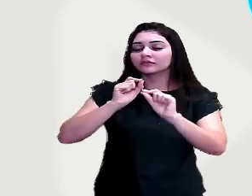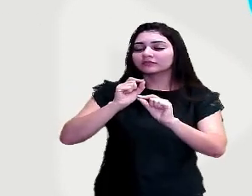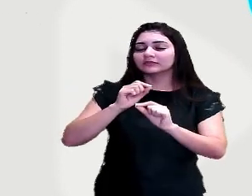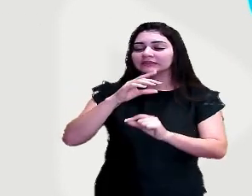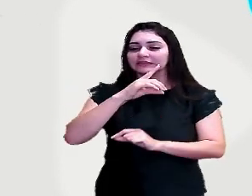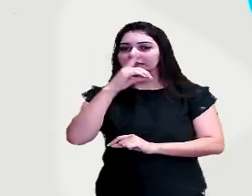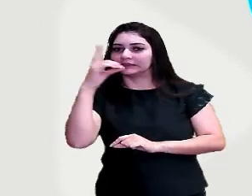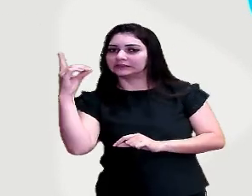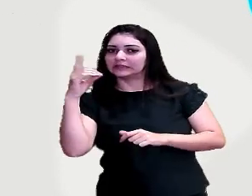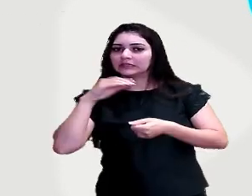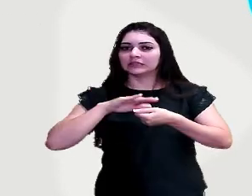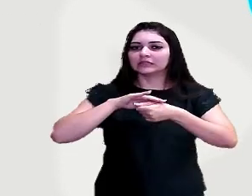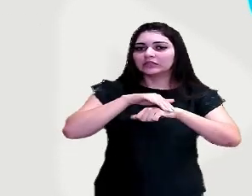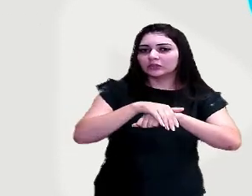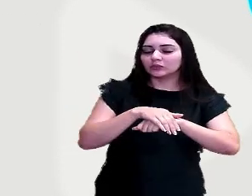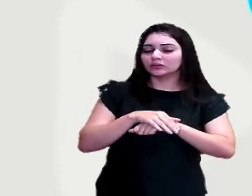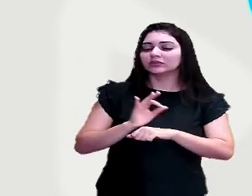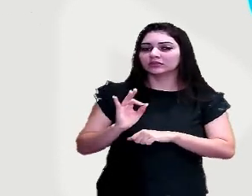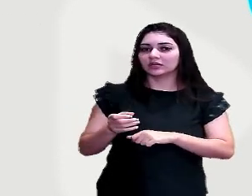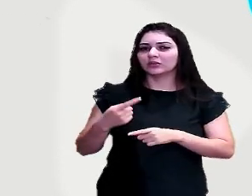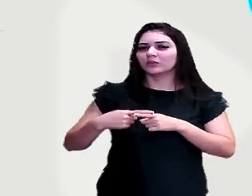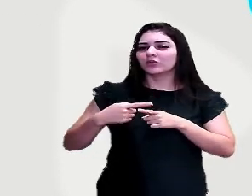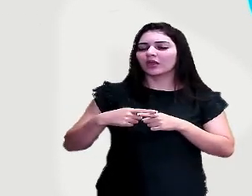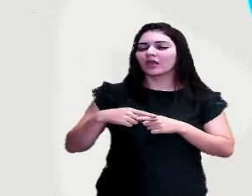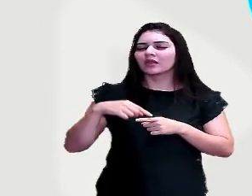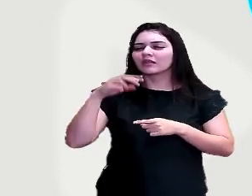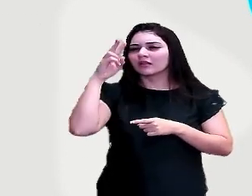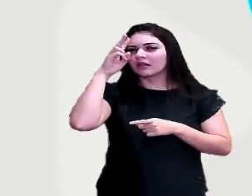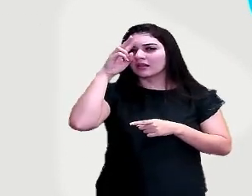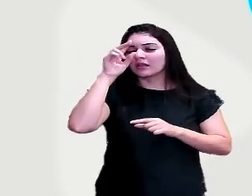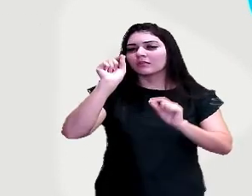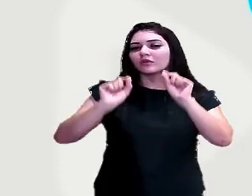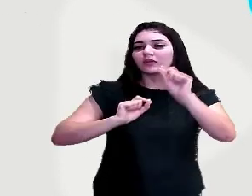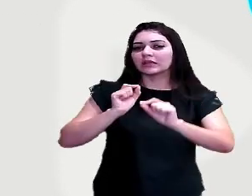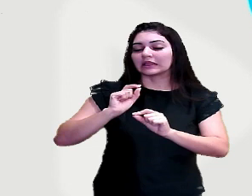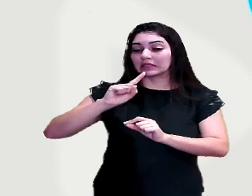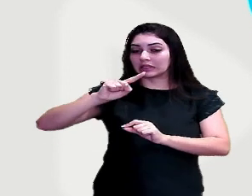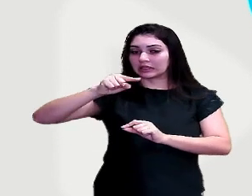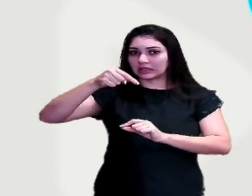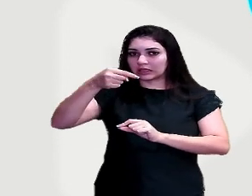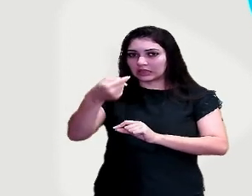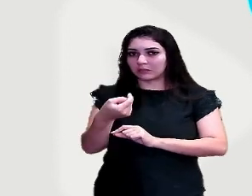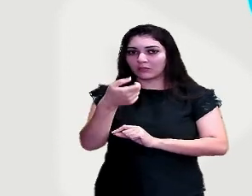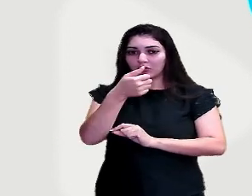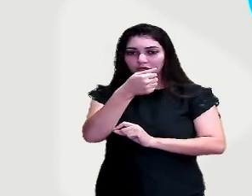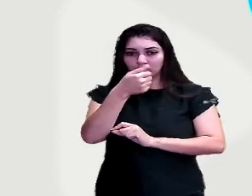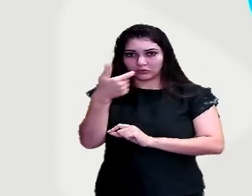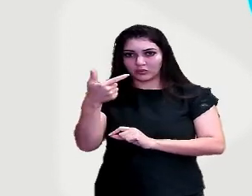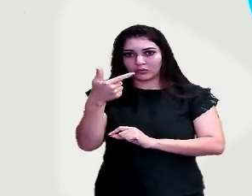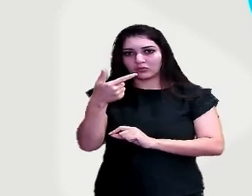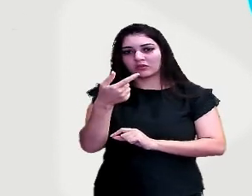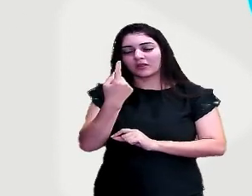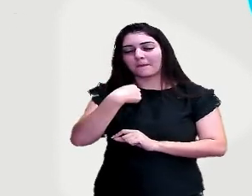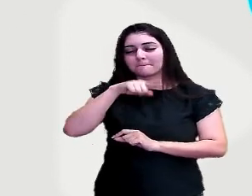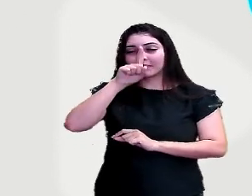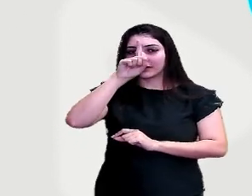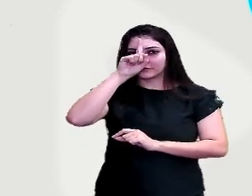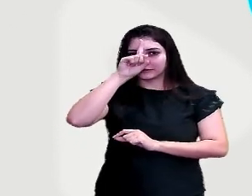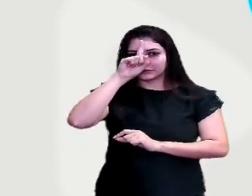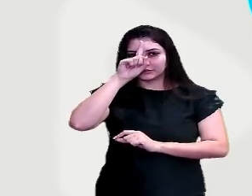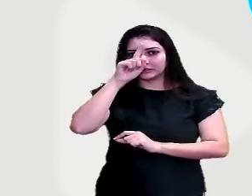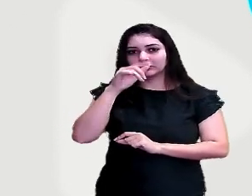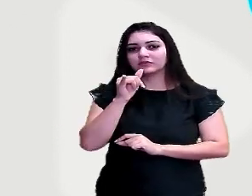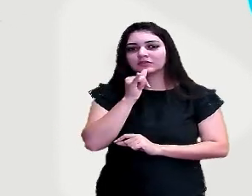noite, tá? Porque você lembra que depois do 12, do meio-dia, quando é no relógio digital, ele